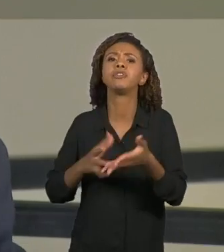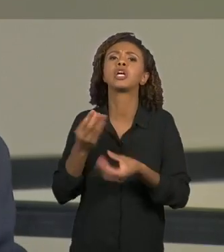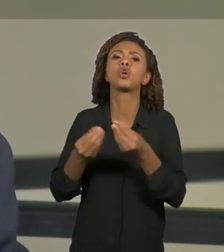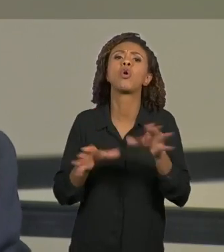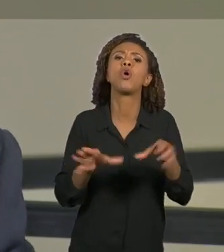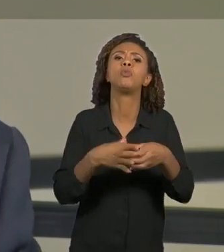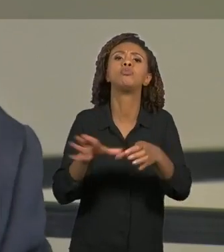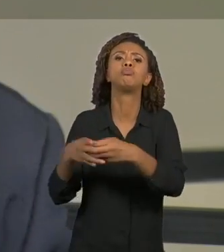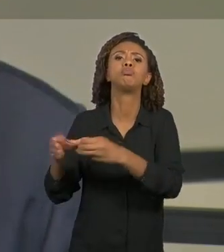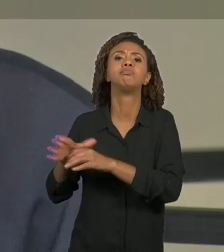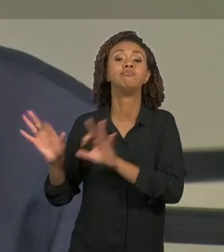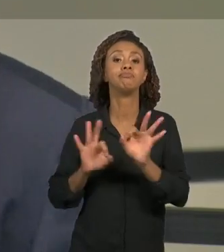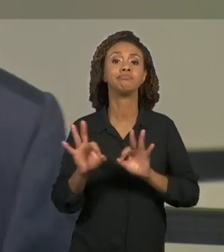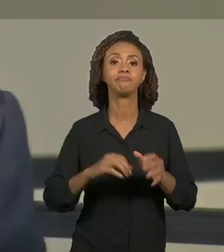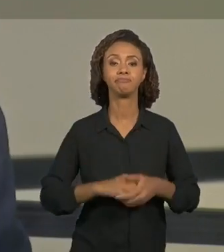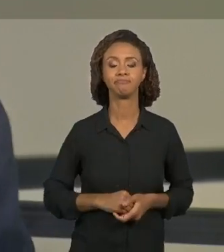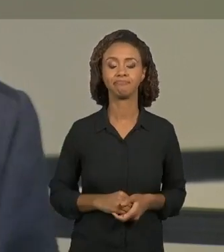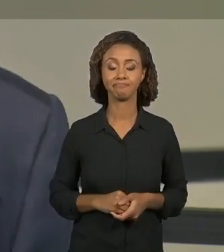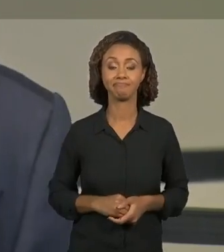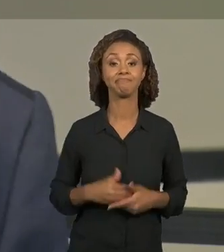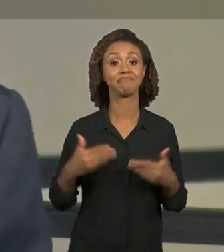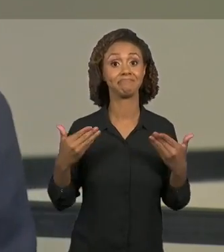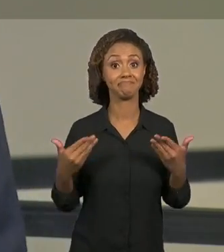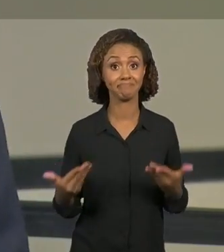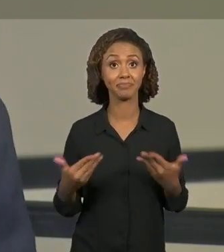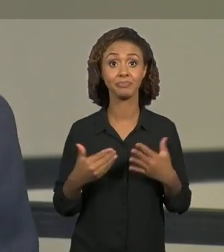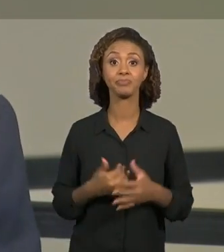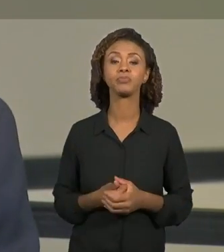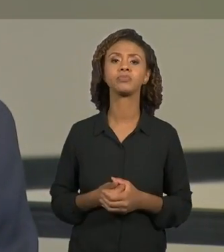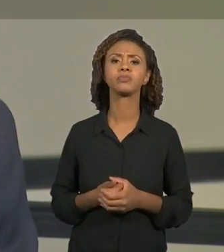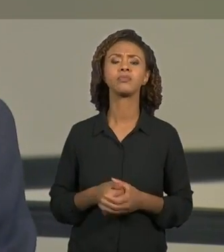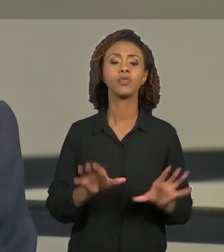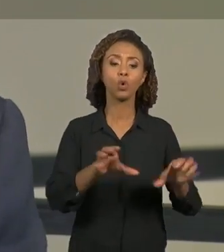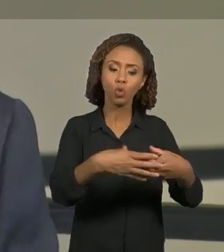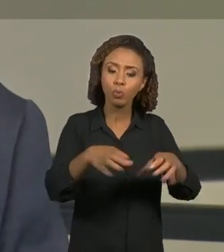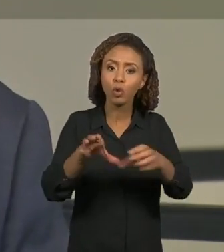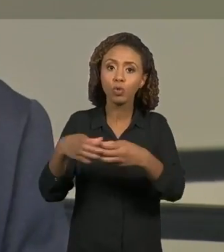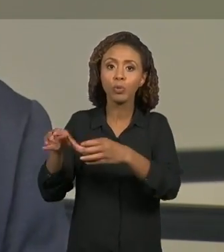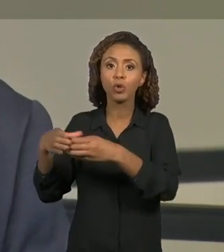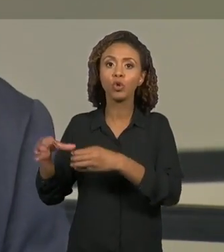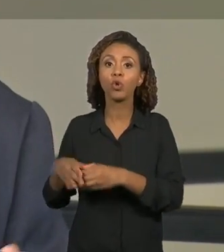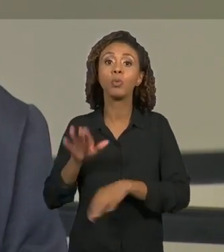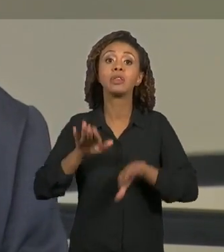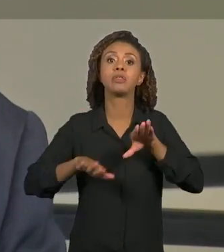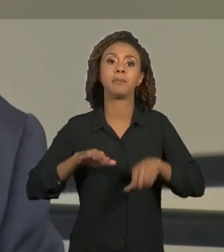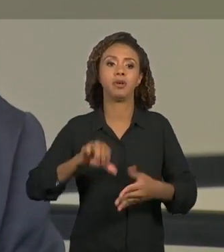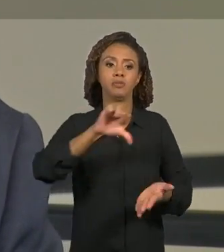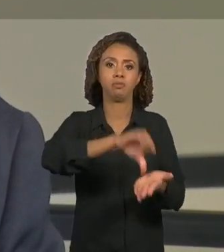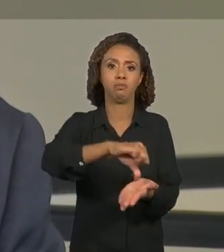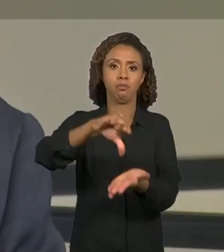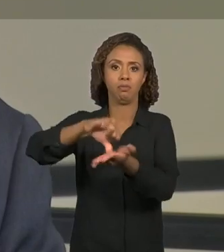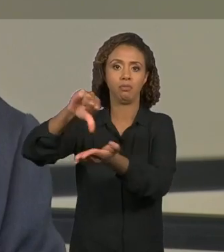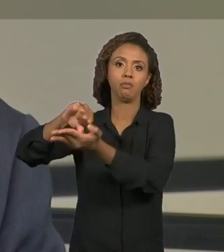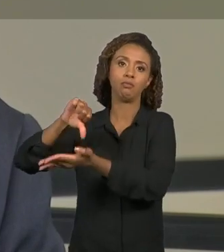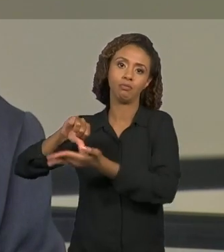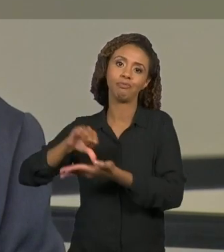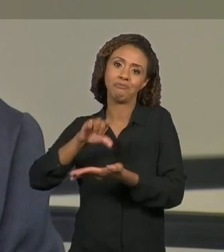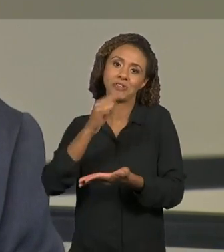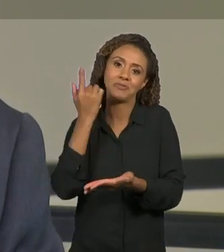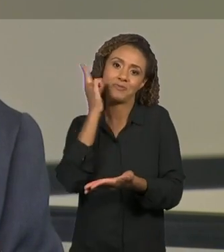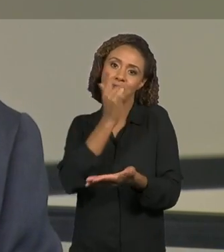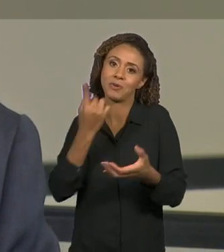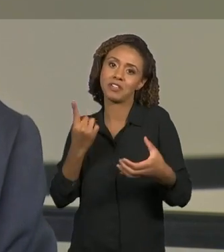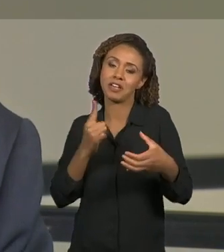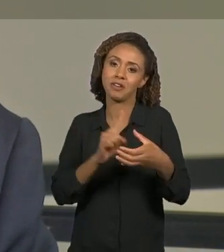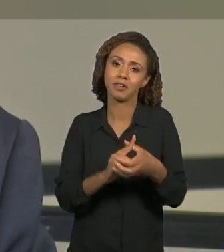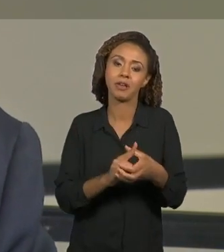pois bem esse grupo esses grupos serão formados por polo né para você poder trabalhar mais integrado né